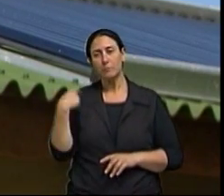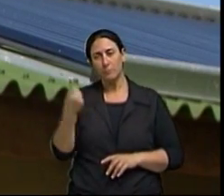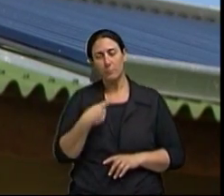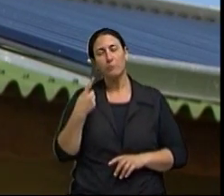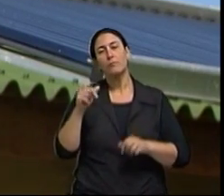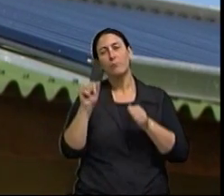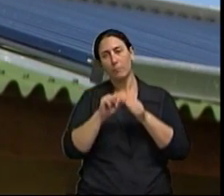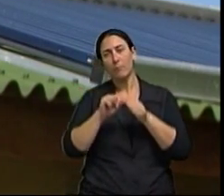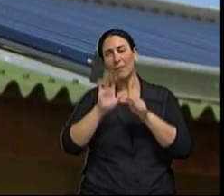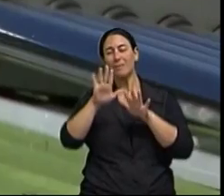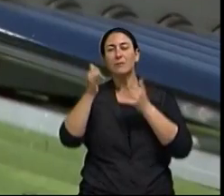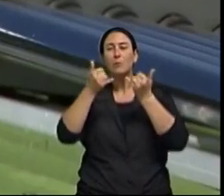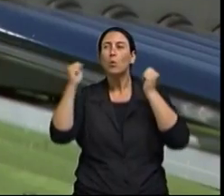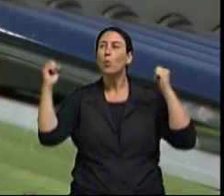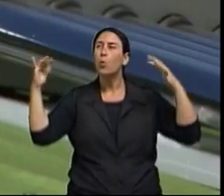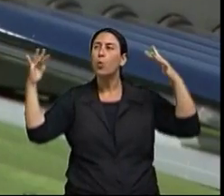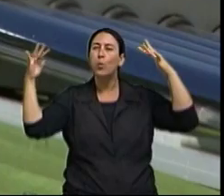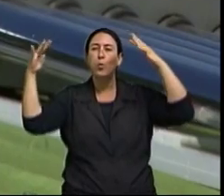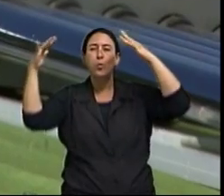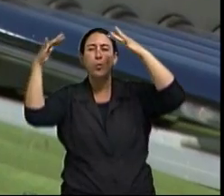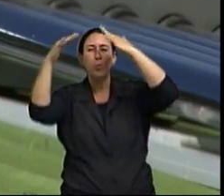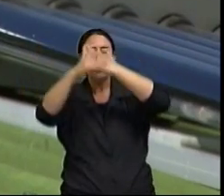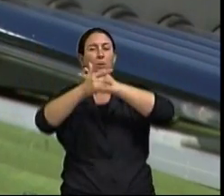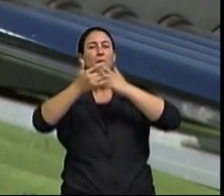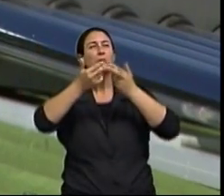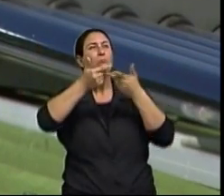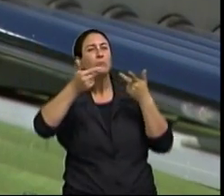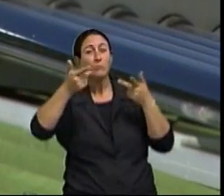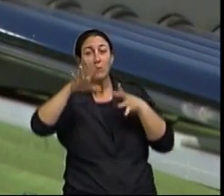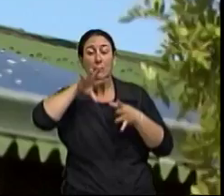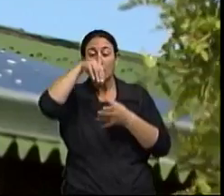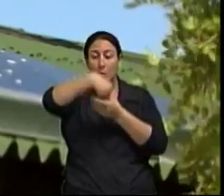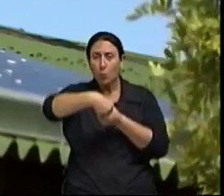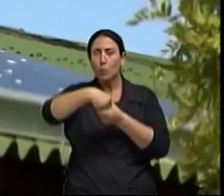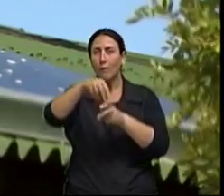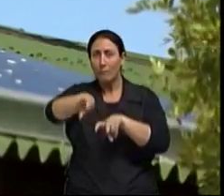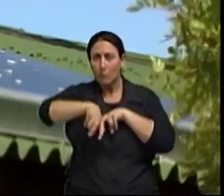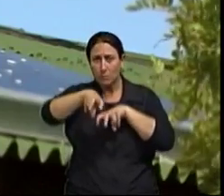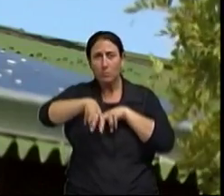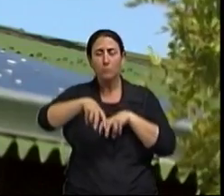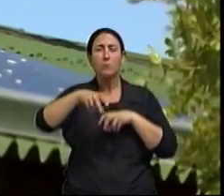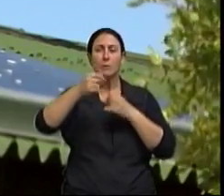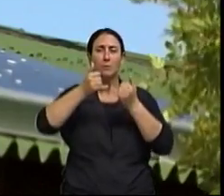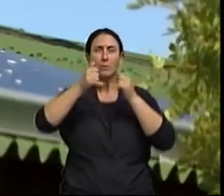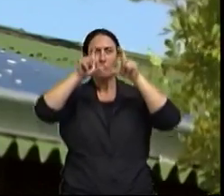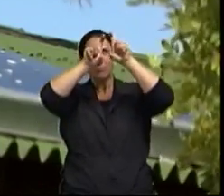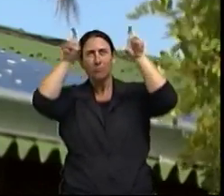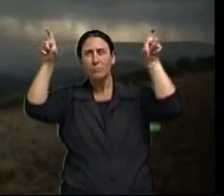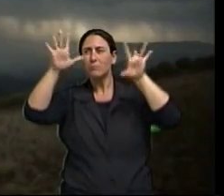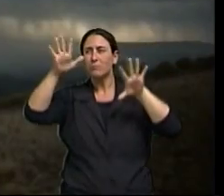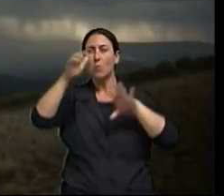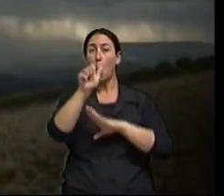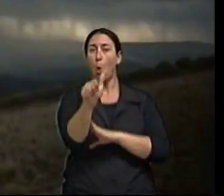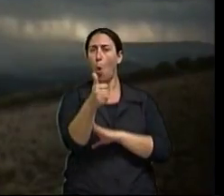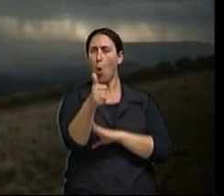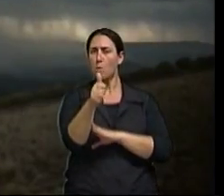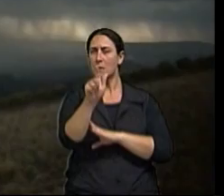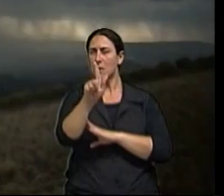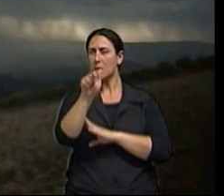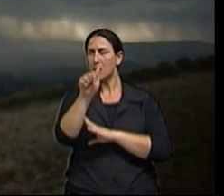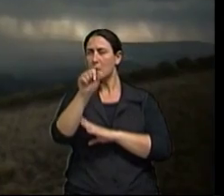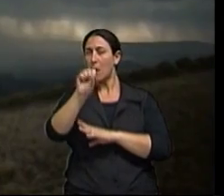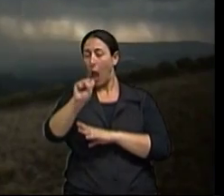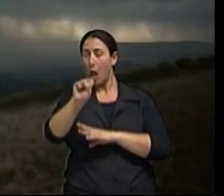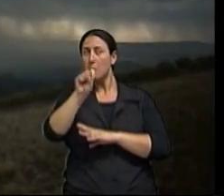neutralização de carbono de todas as emissões de gases de efeito estufa da fazenda. Tá? Os gases de efeito estufa, eles são mais ou menos 11 gases que compõem